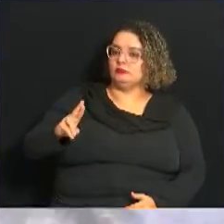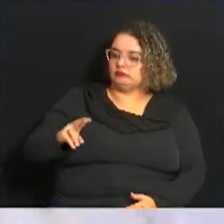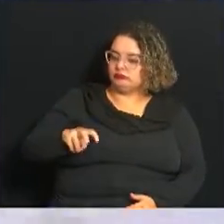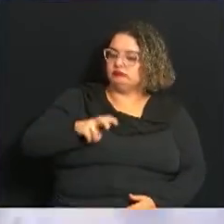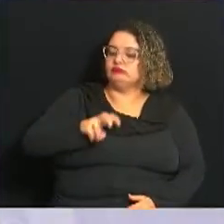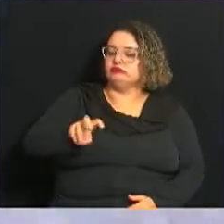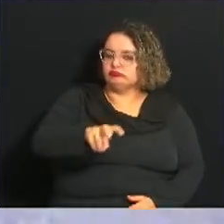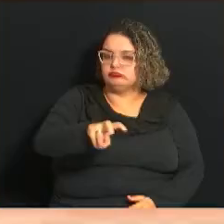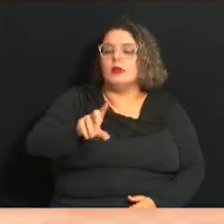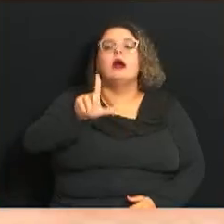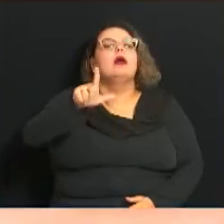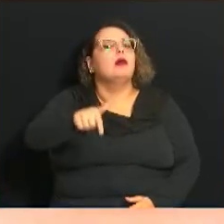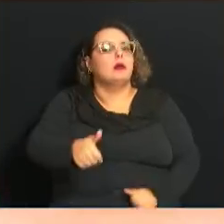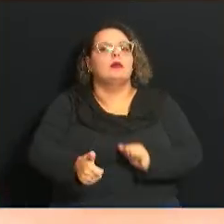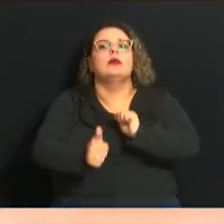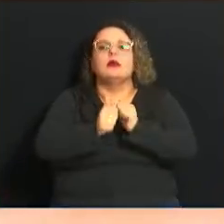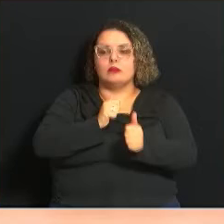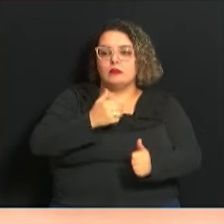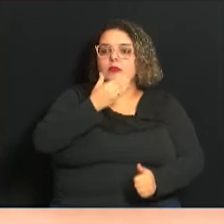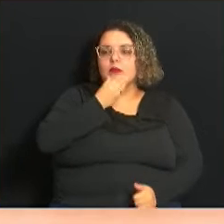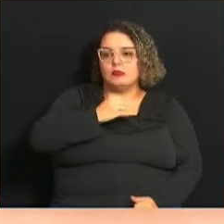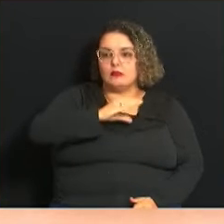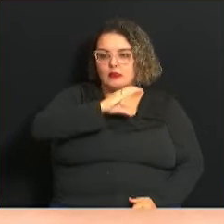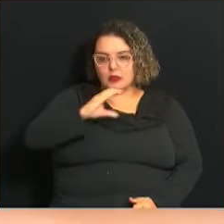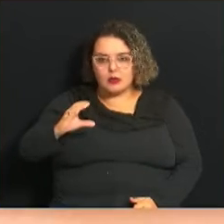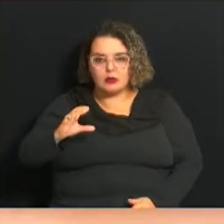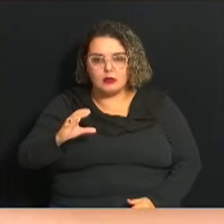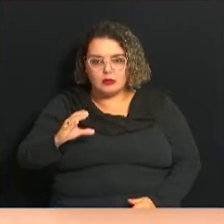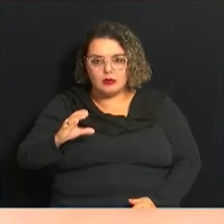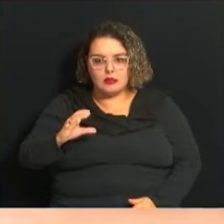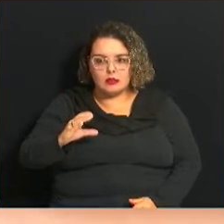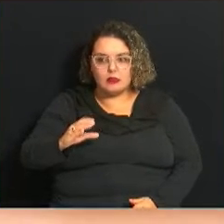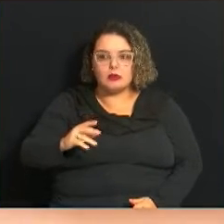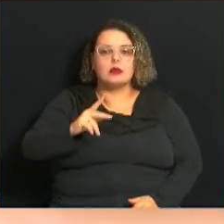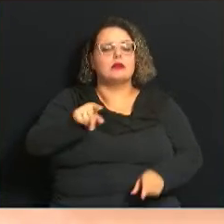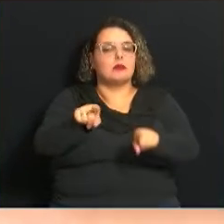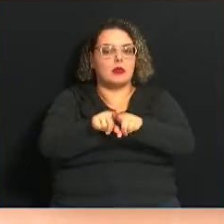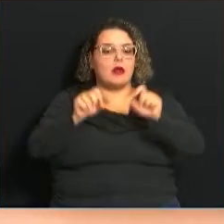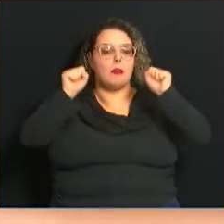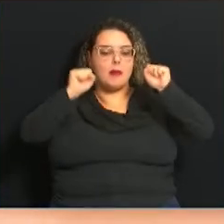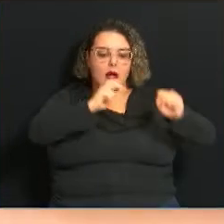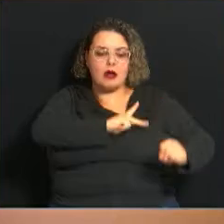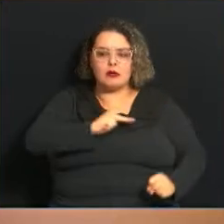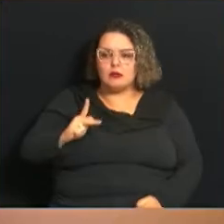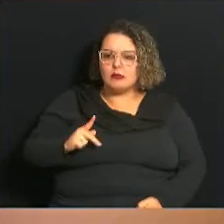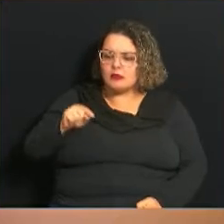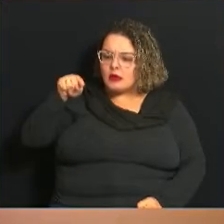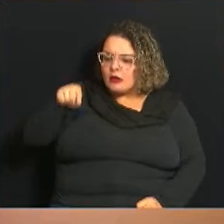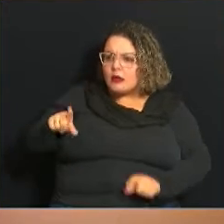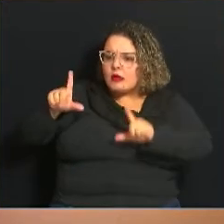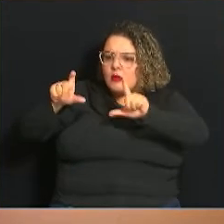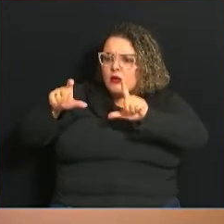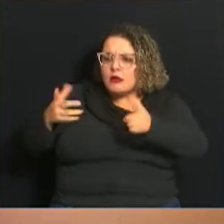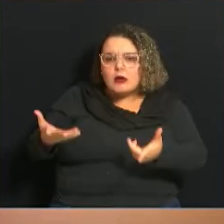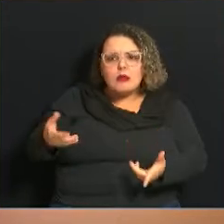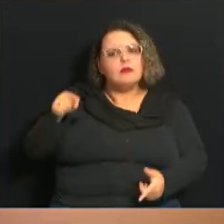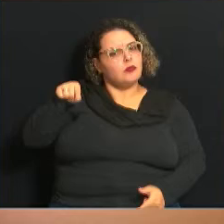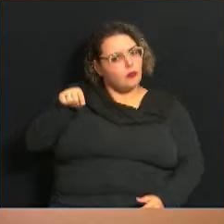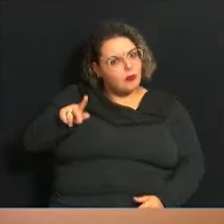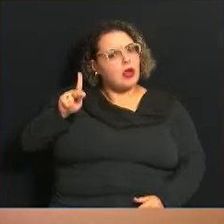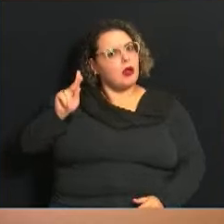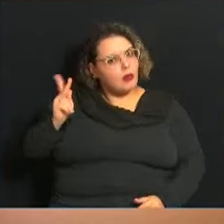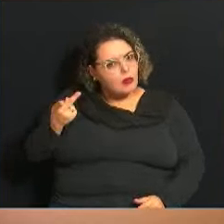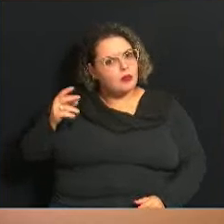jogo e tudo, o meu cunhado, que também é pontepretano, viu a foto dele no estádio. E falou, Dai, não é o Thor? Aí olhamos a foto,